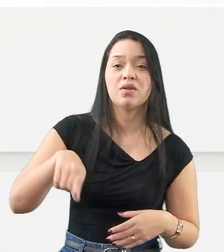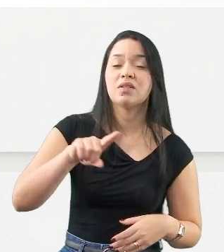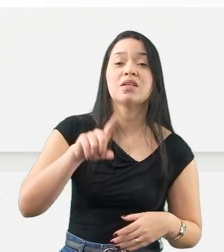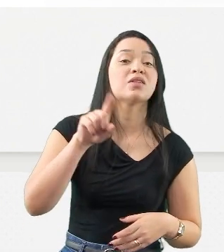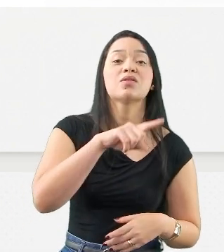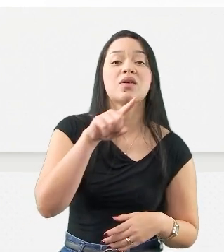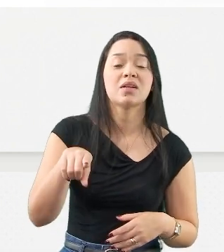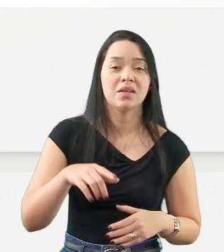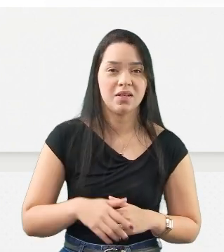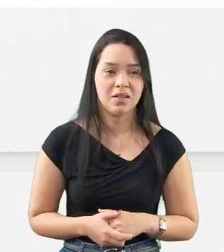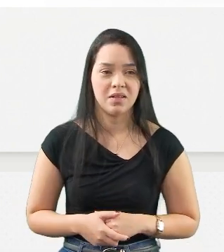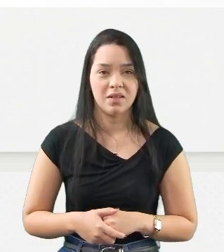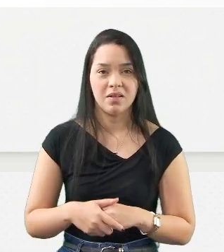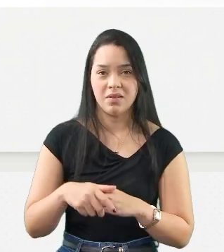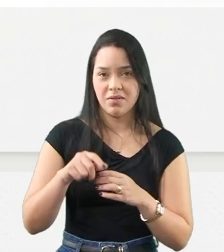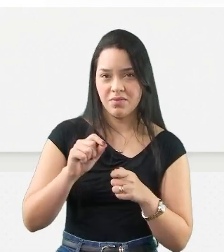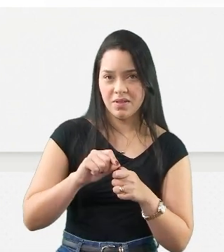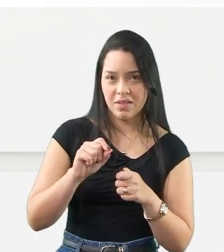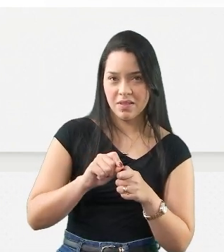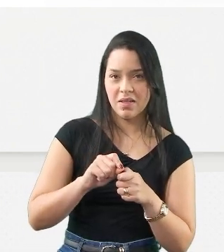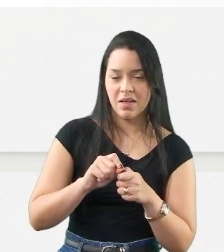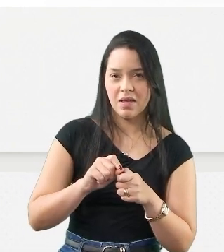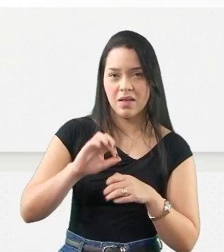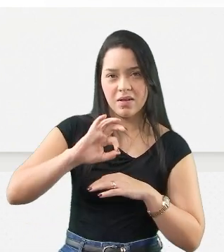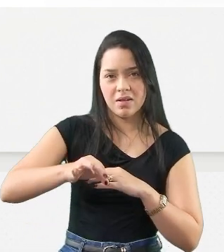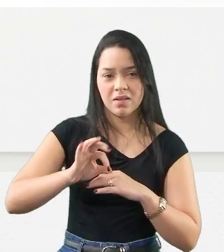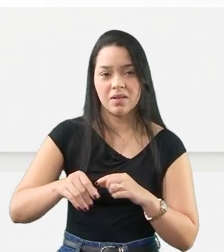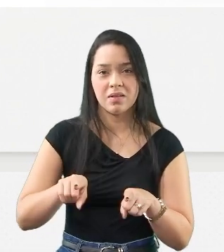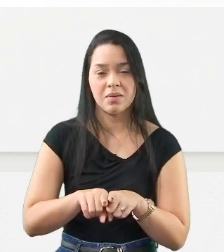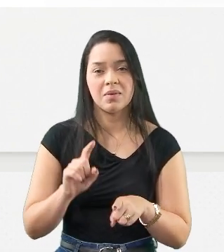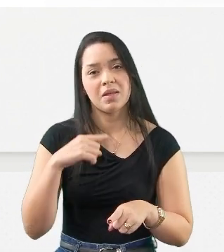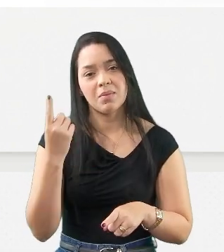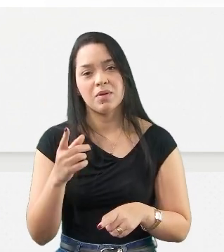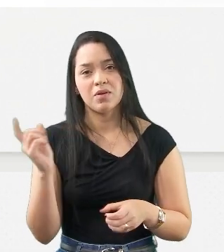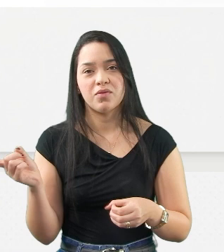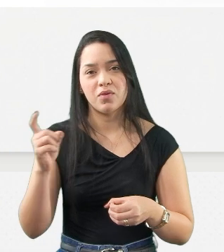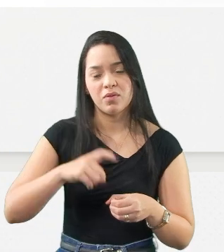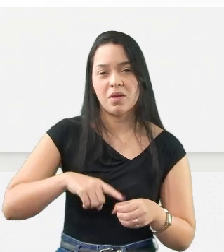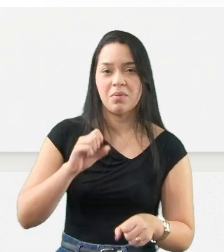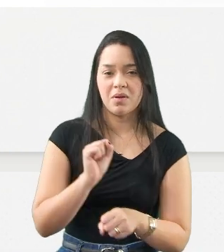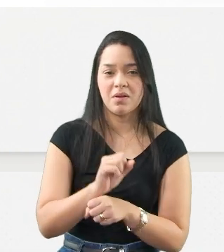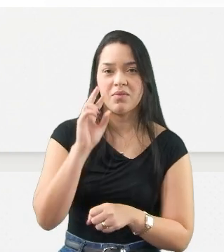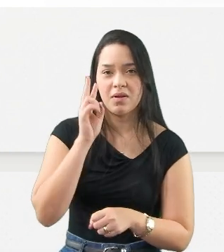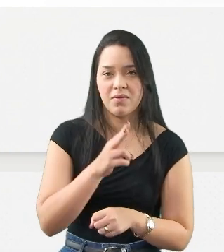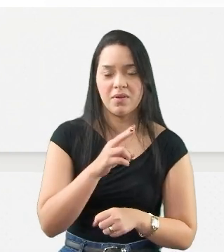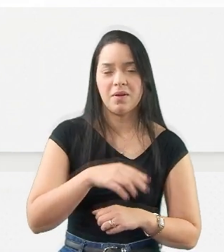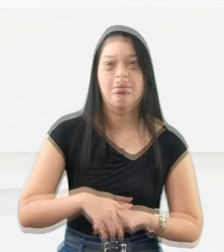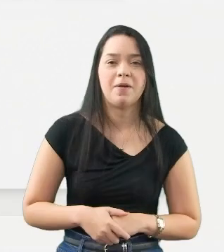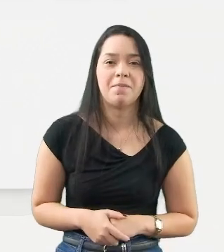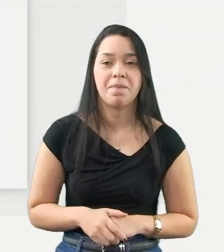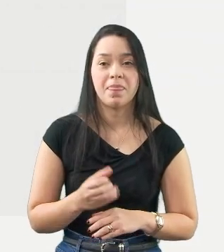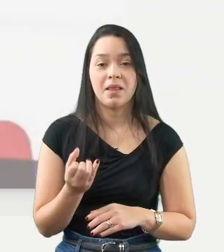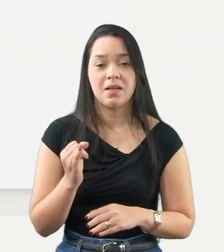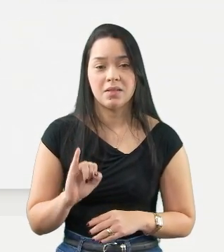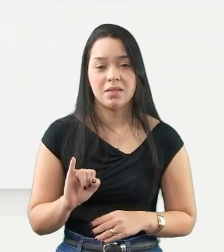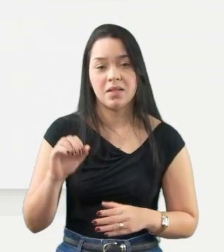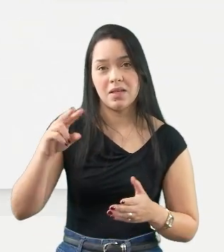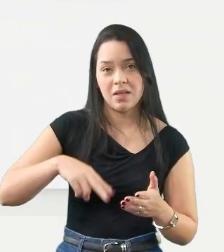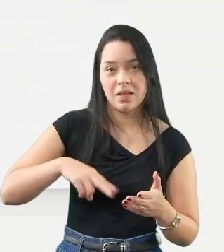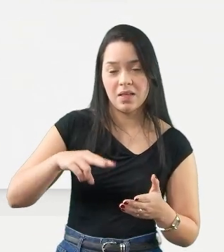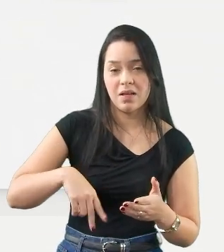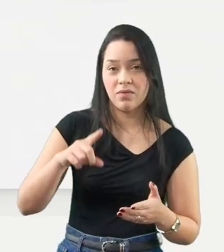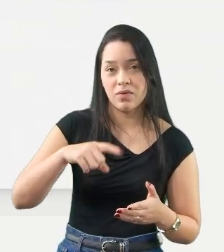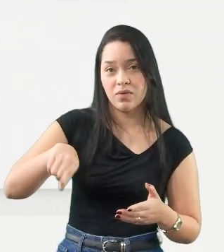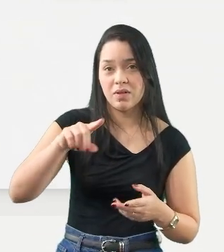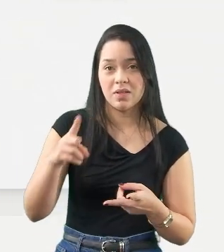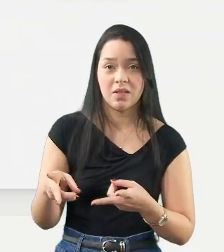marcaram? Então, vocês vão fazer a correção e aí depois vocês vão voltar aqui para verificar o gabarito. Se vocês lerem atentamente, vocês